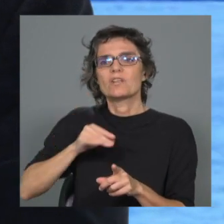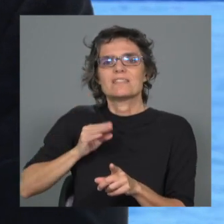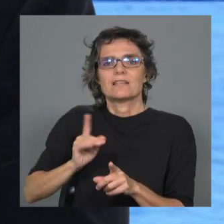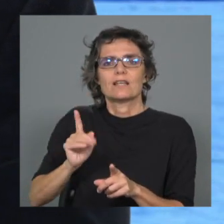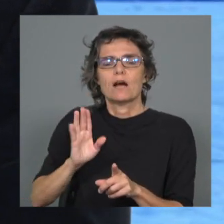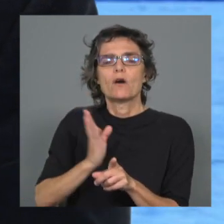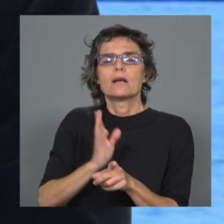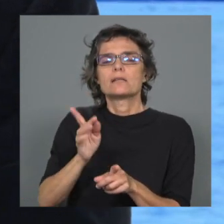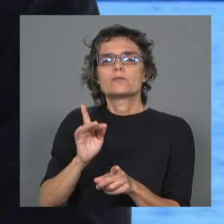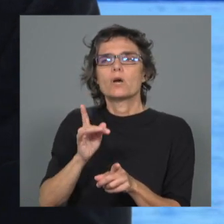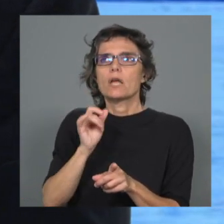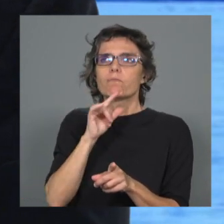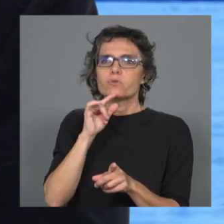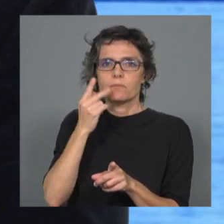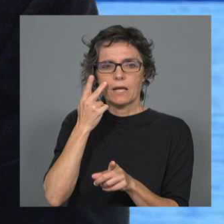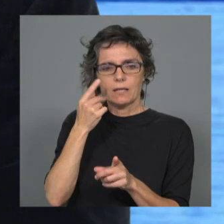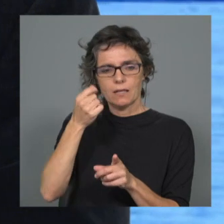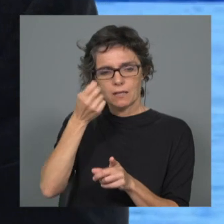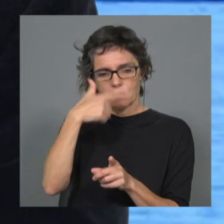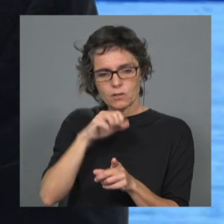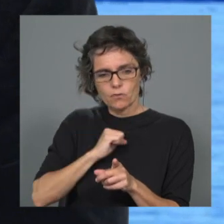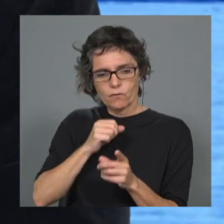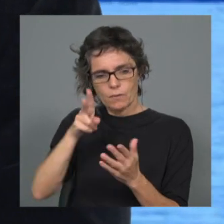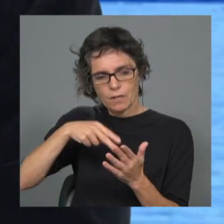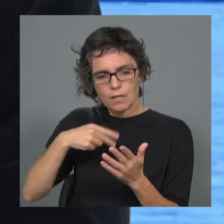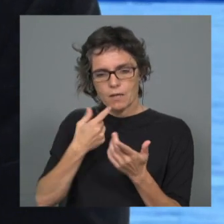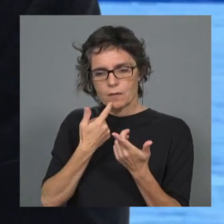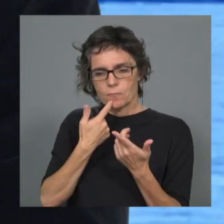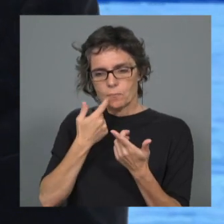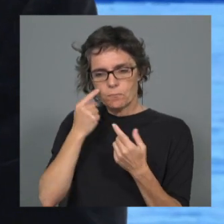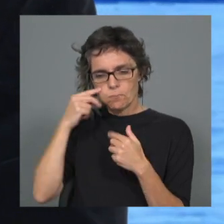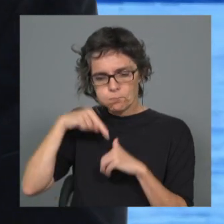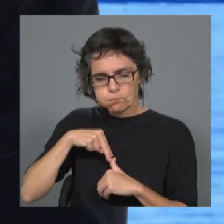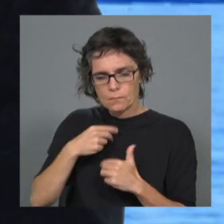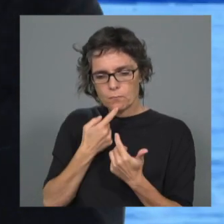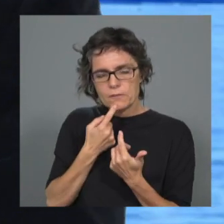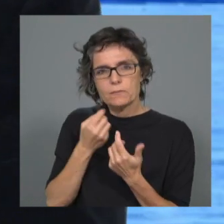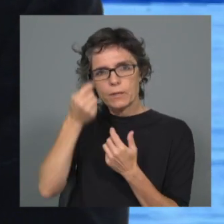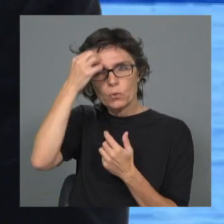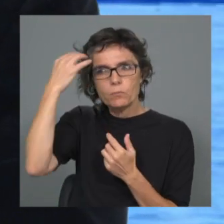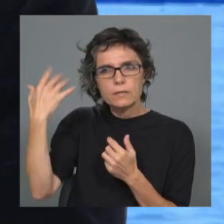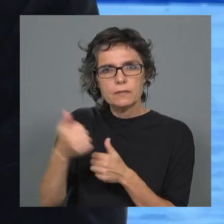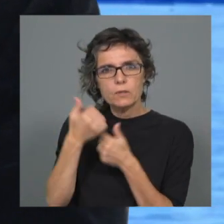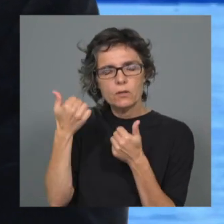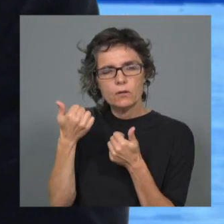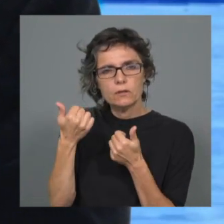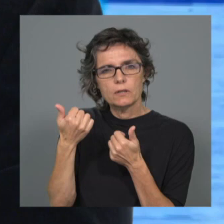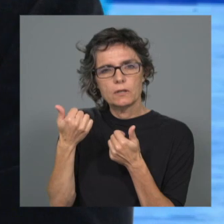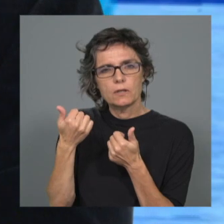talvez uma leitura integrada da própria história de vida. Portanto, a pessoa conseguir fazer uma leitura integrada e crítica da própria história de